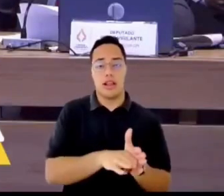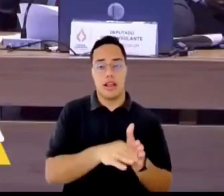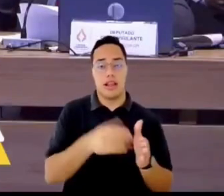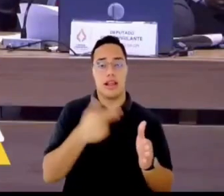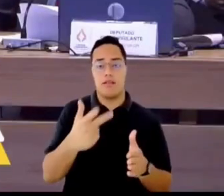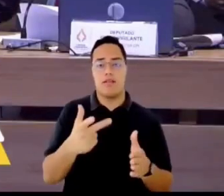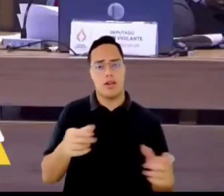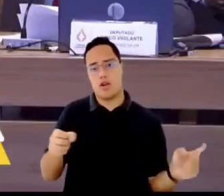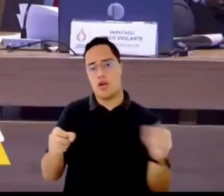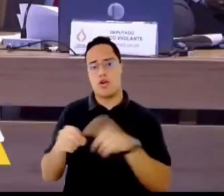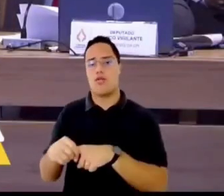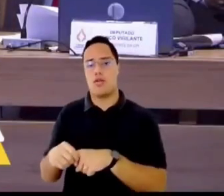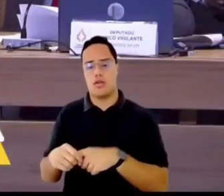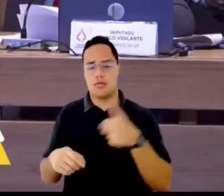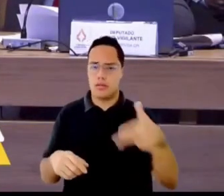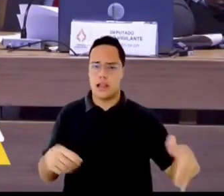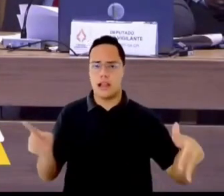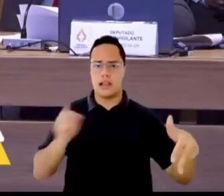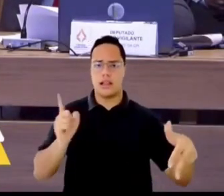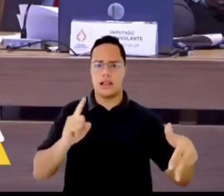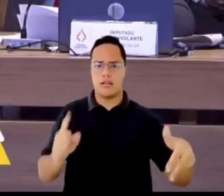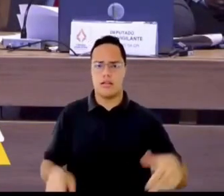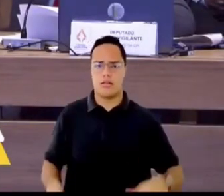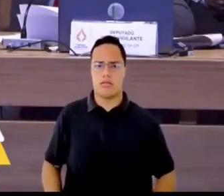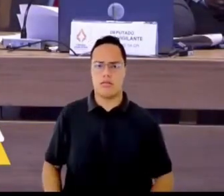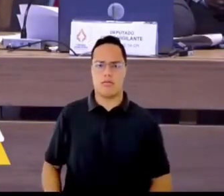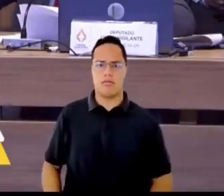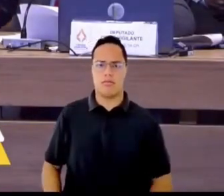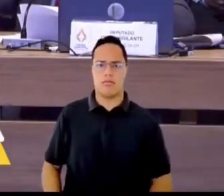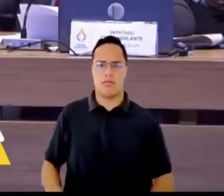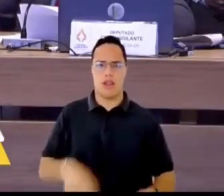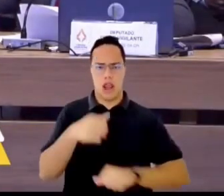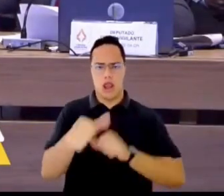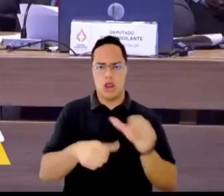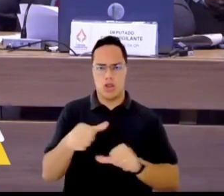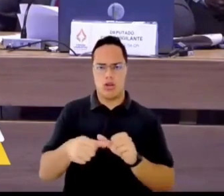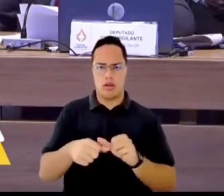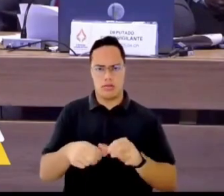desembarcar? Sem desembarcar. Vamos trocar aqui para a gente conversar mais. Senta aqui.